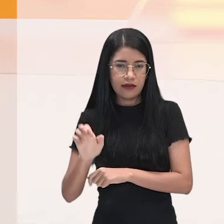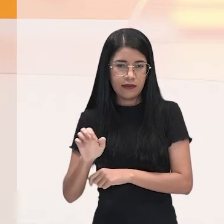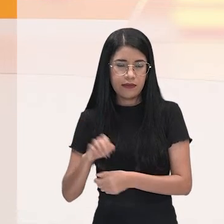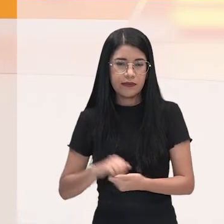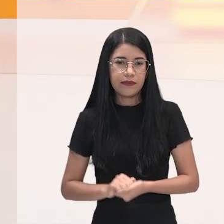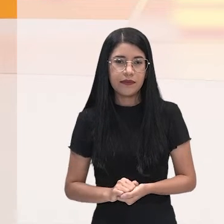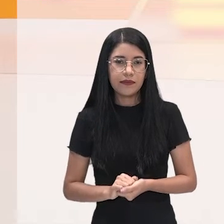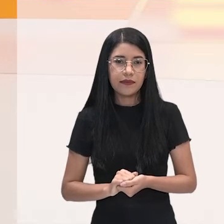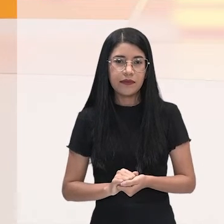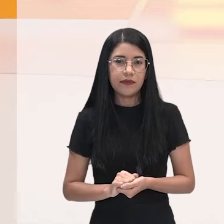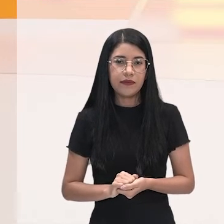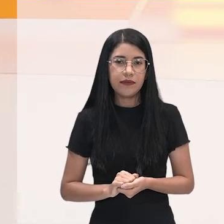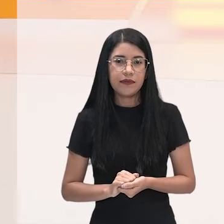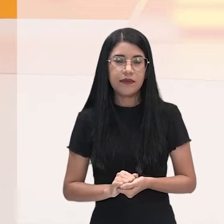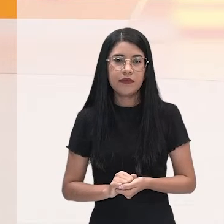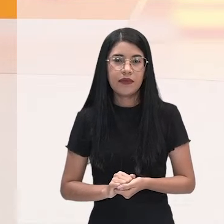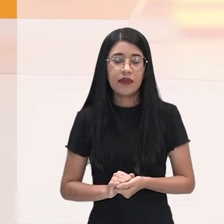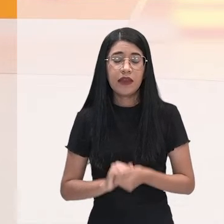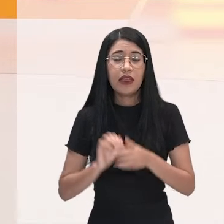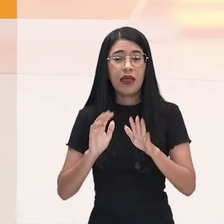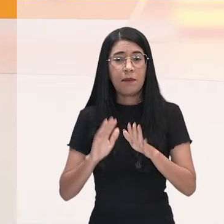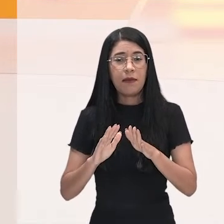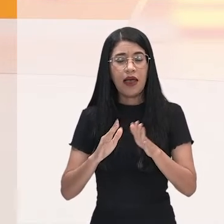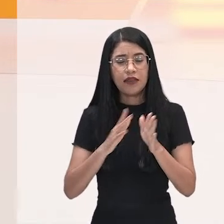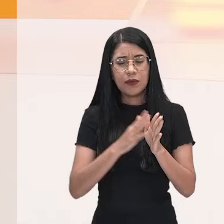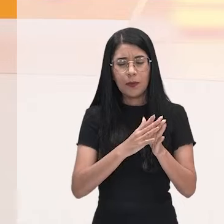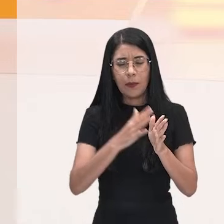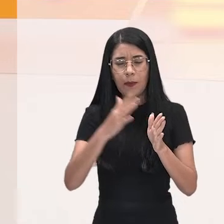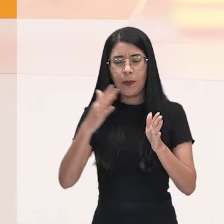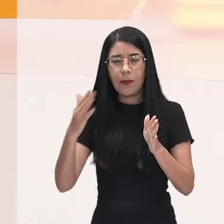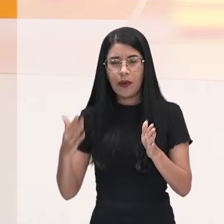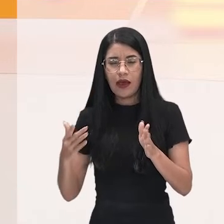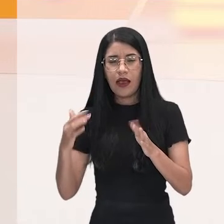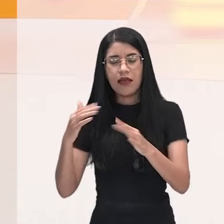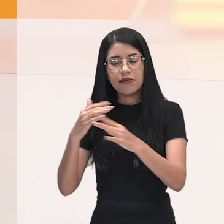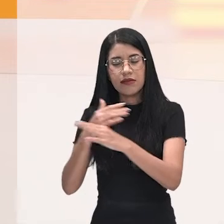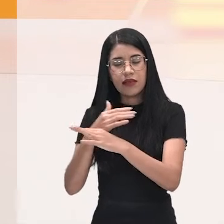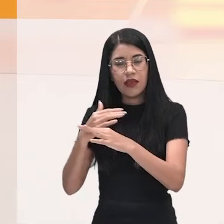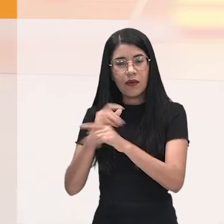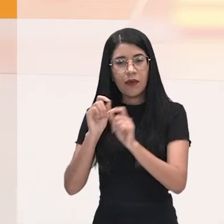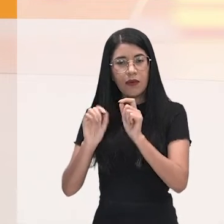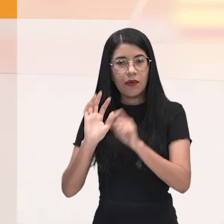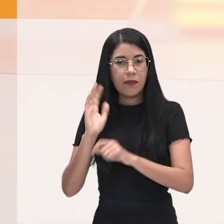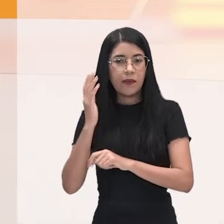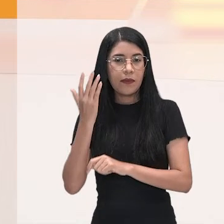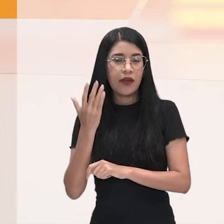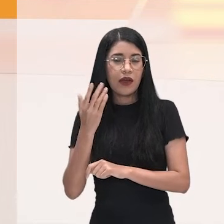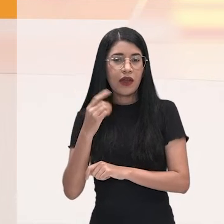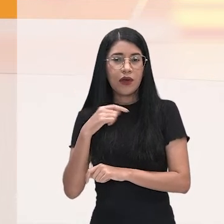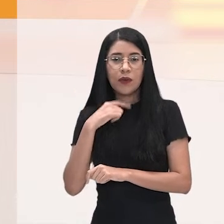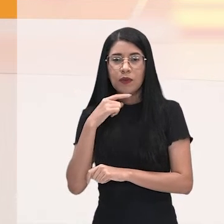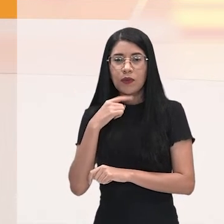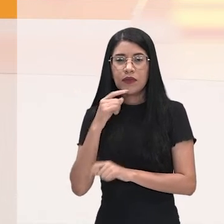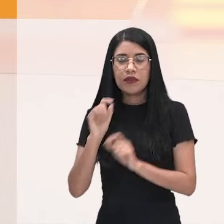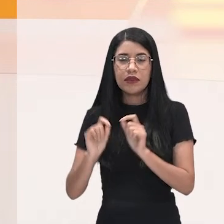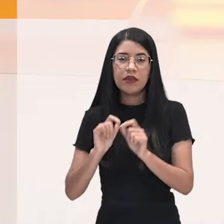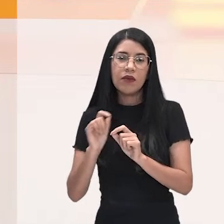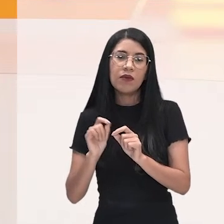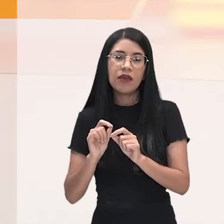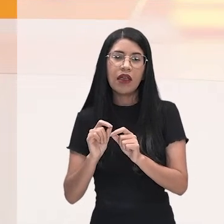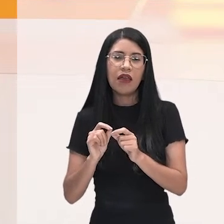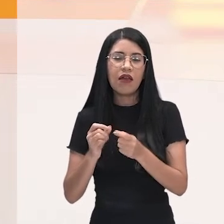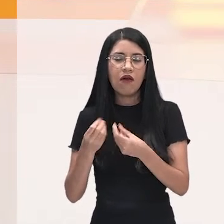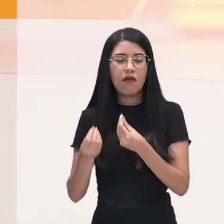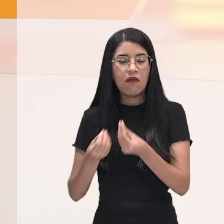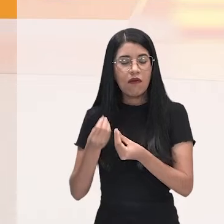vamos para a próxima, Alexandria, Bagdá e também Roma. Essas cidades na antiguidade, elas chegaram a ter